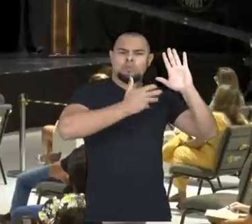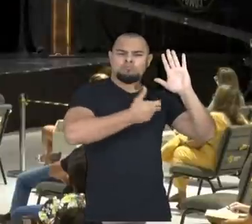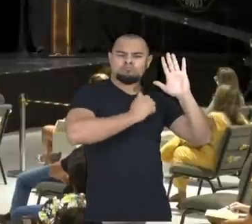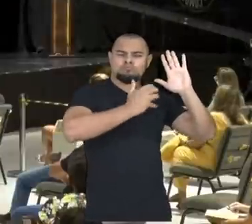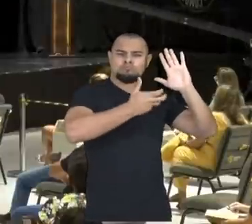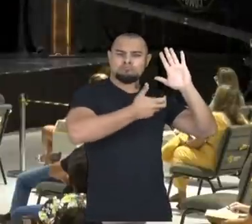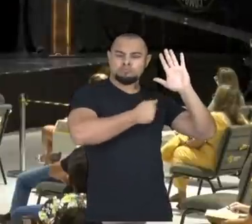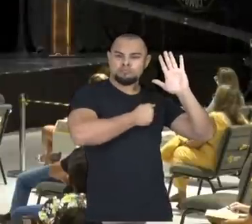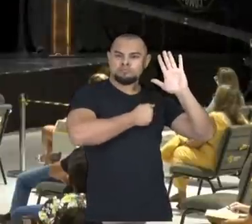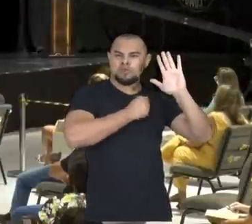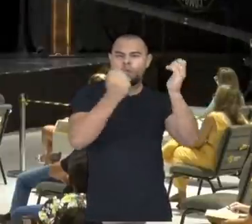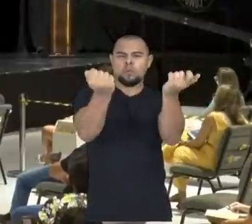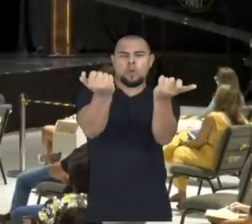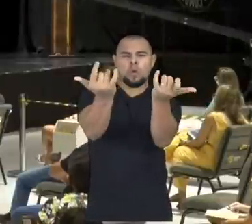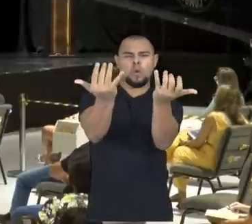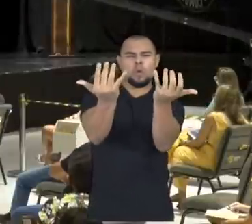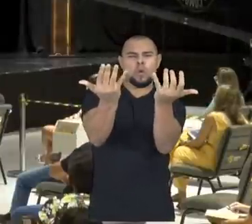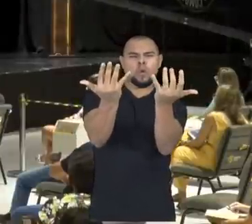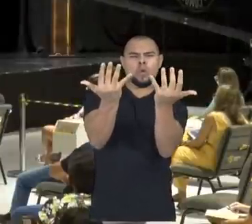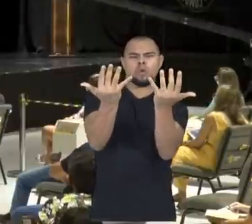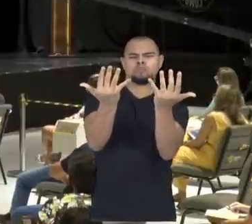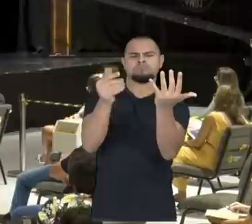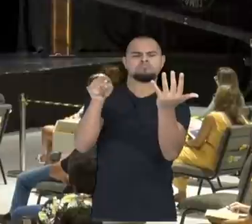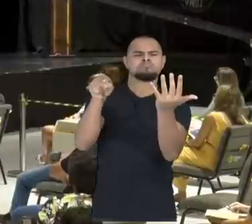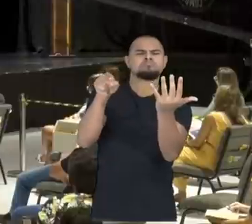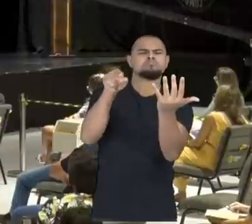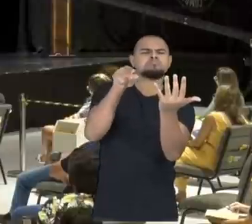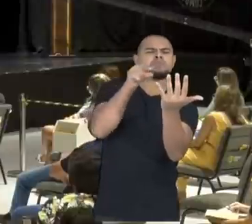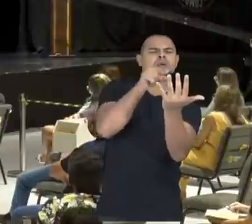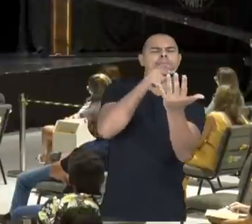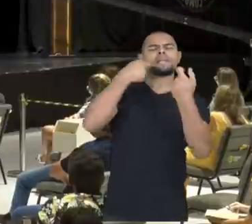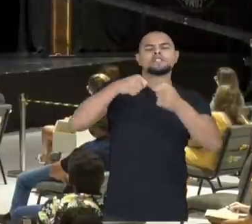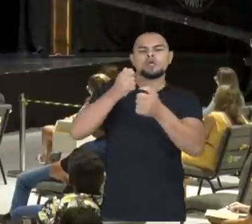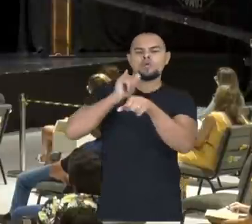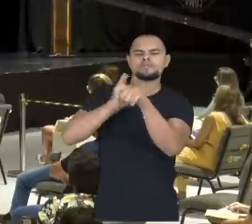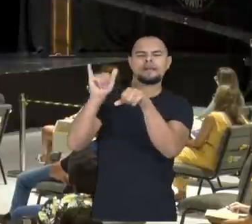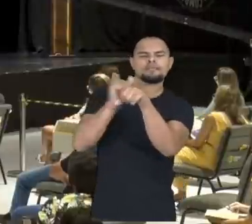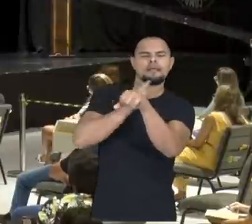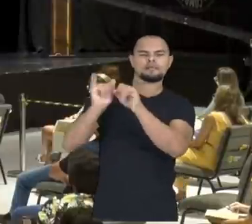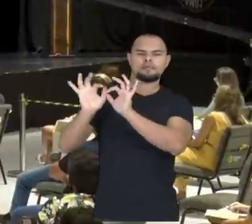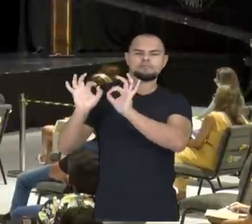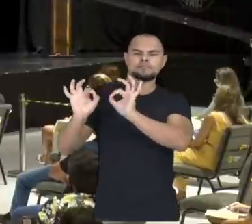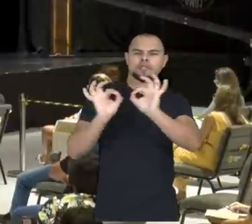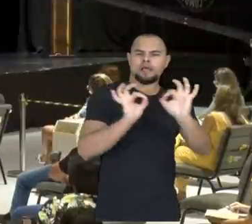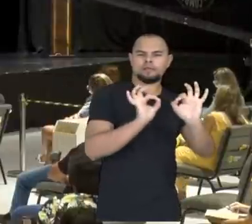e o ganhar almas seria fruto de uma estratégia correta.